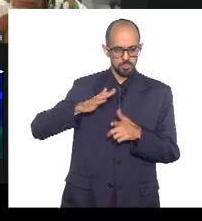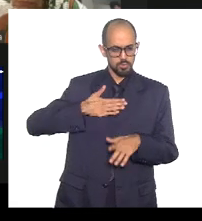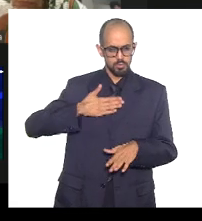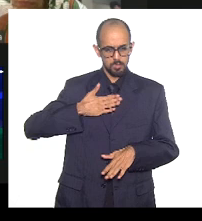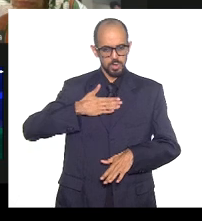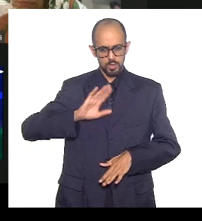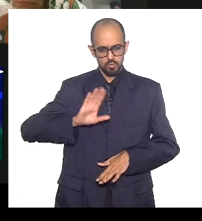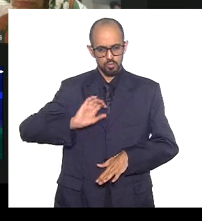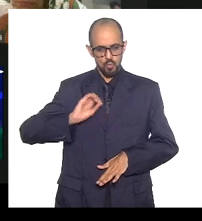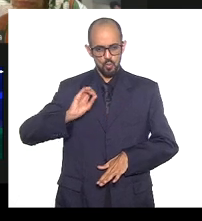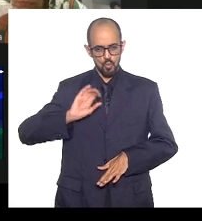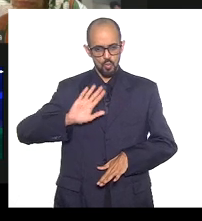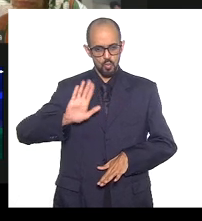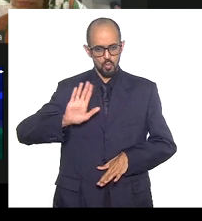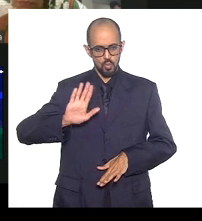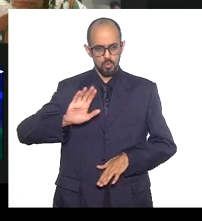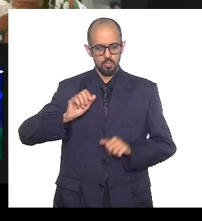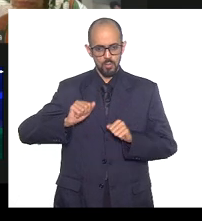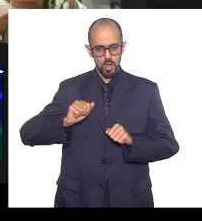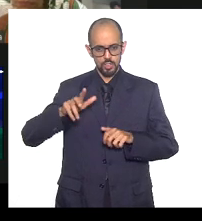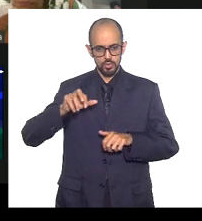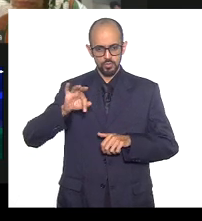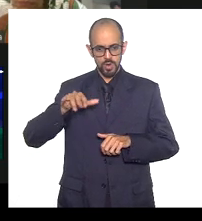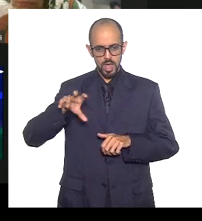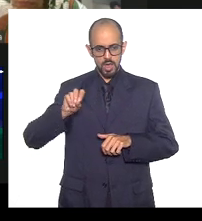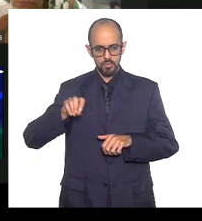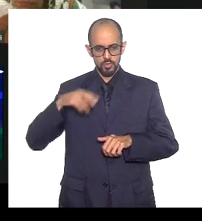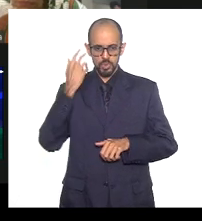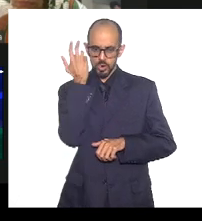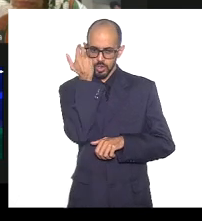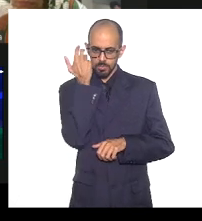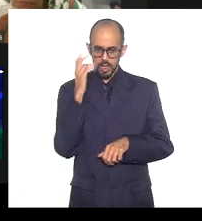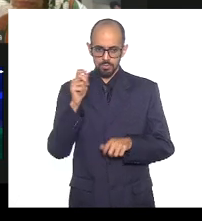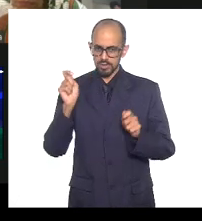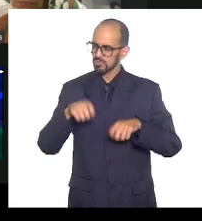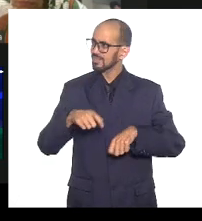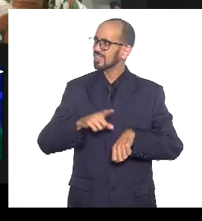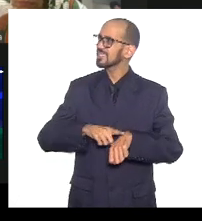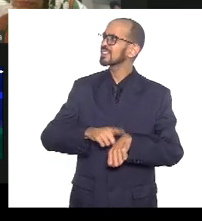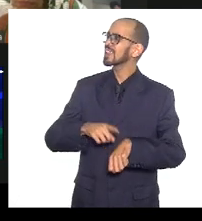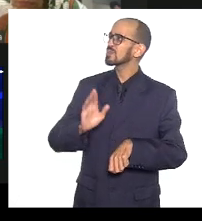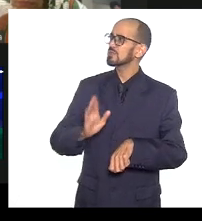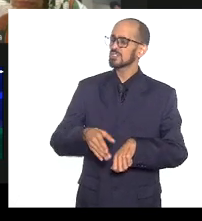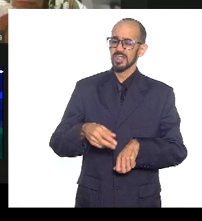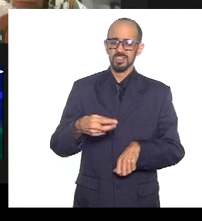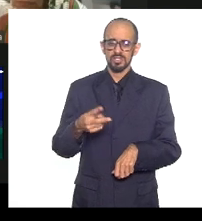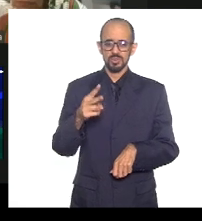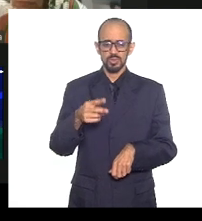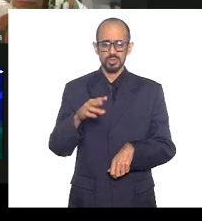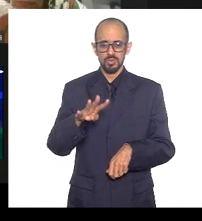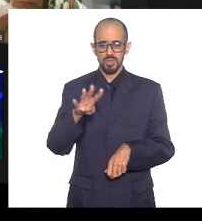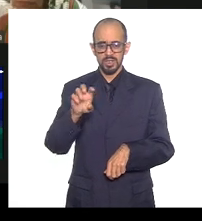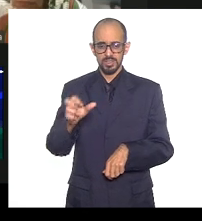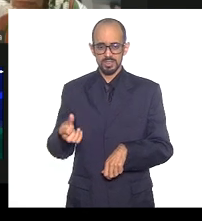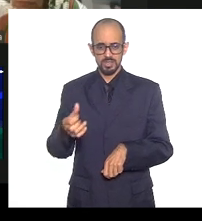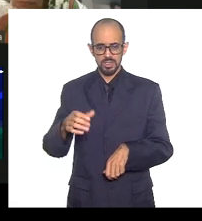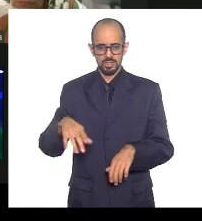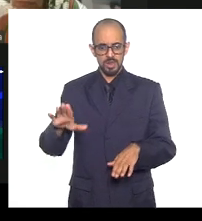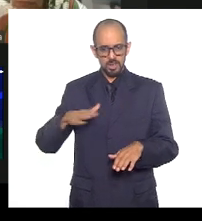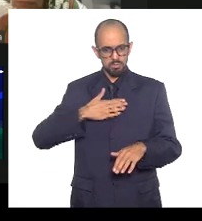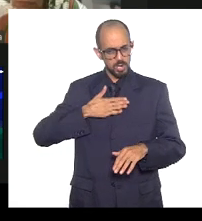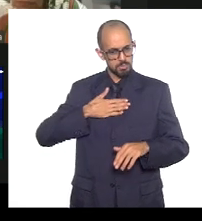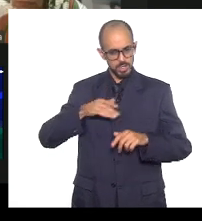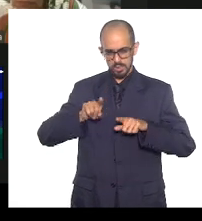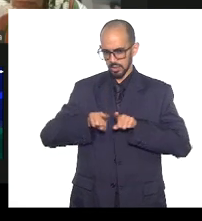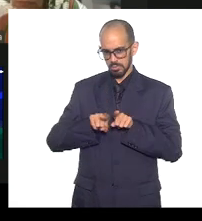Flávio e do Eliomar discutirem primeiro não até porque são os autores mas não vai dar tempo de qualquer forma são 2,46 não quero atrapalhar